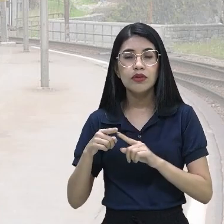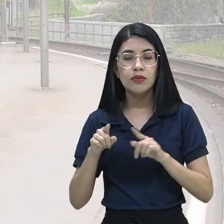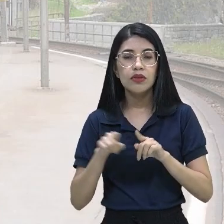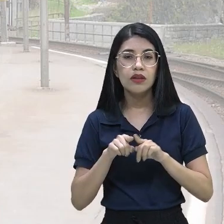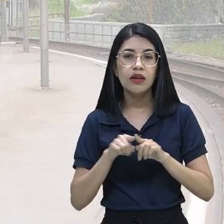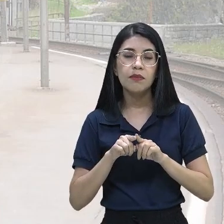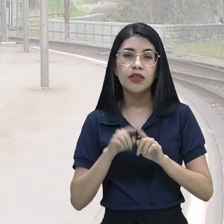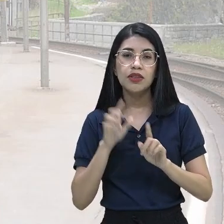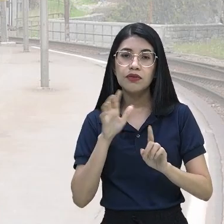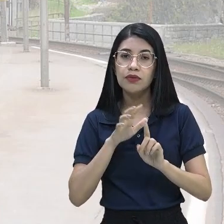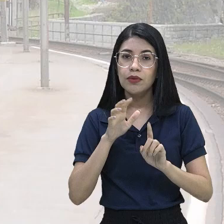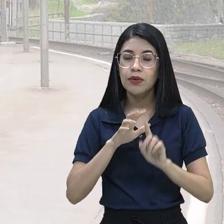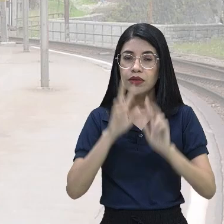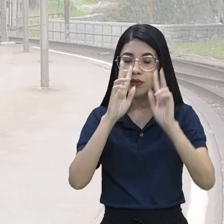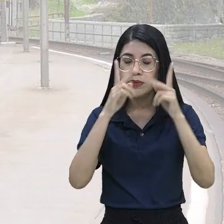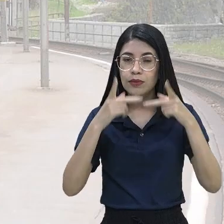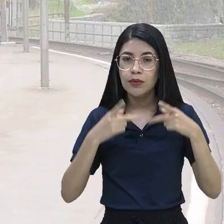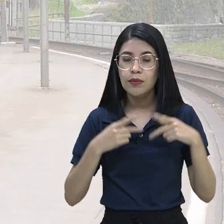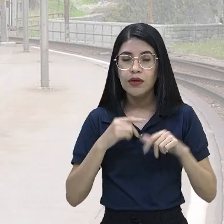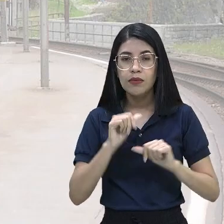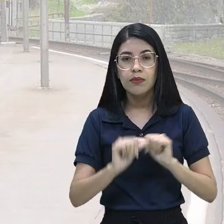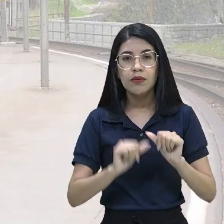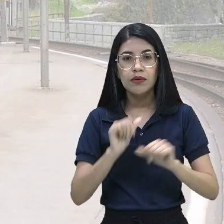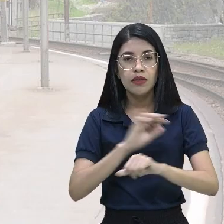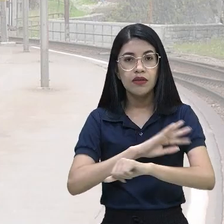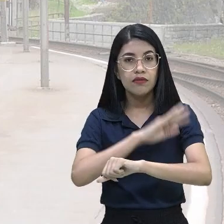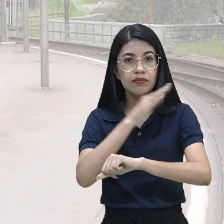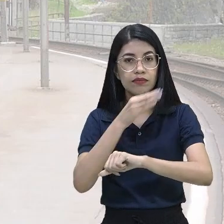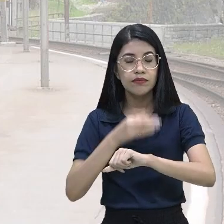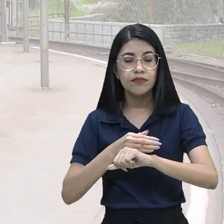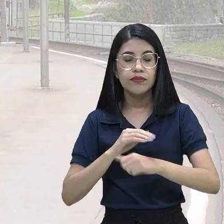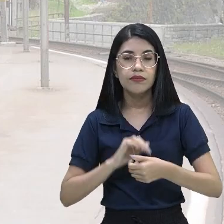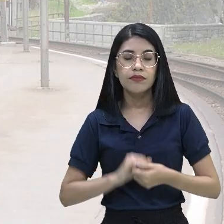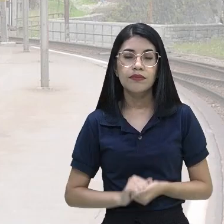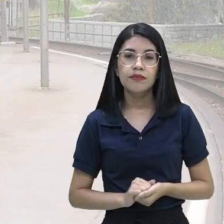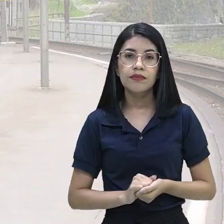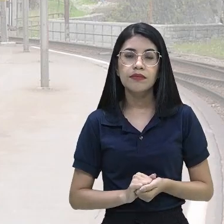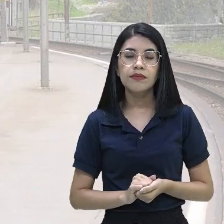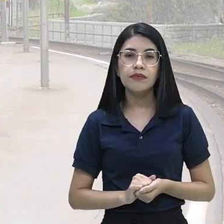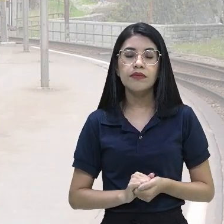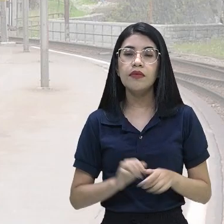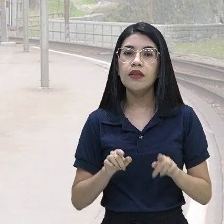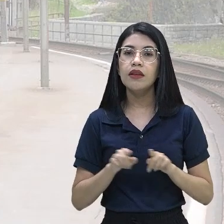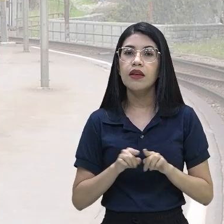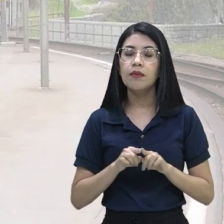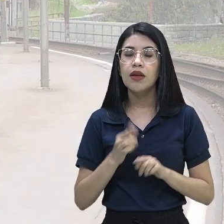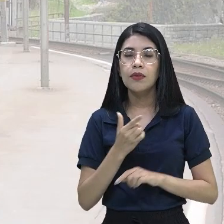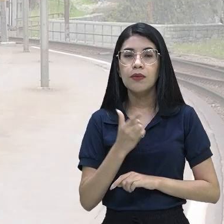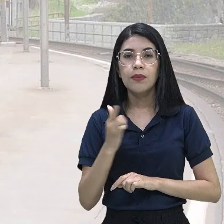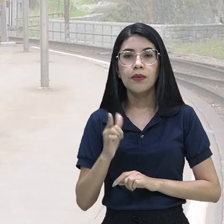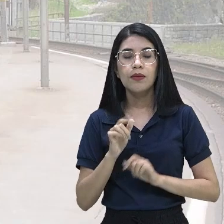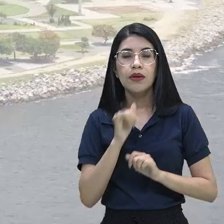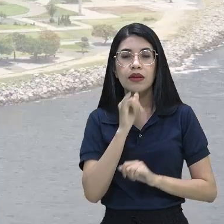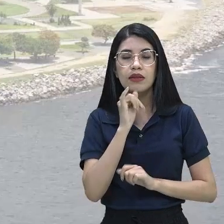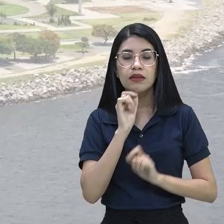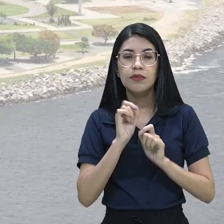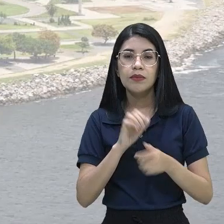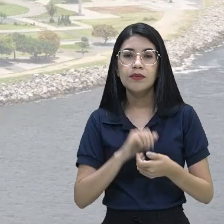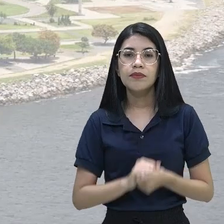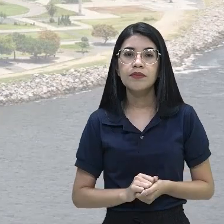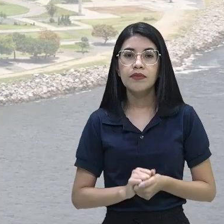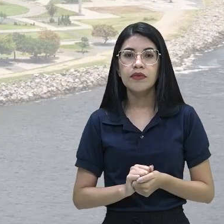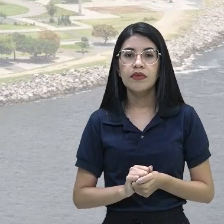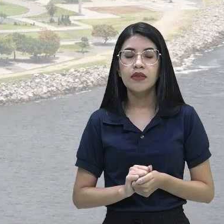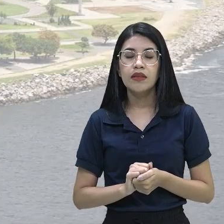na modificação desse relevo aí da imagem. Aí nós temos também os aterros e a